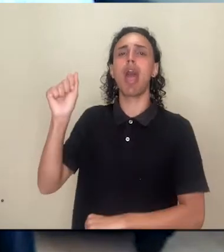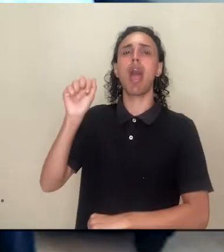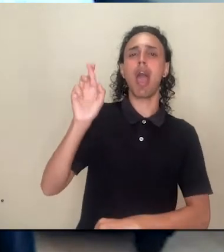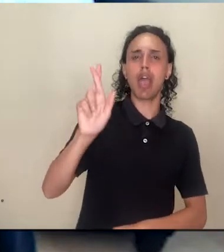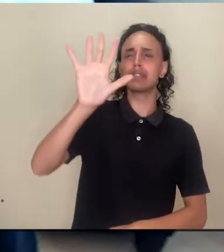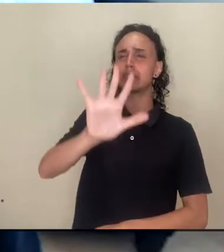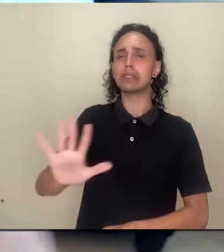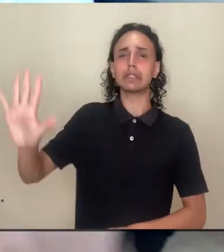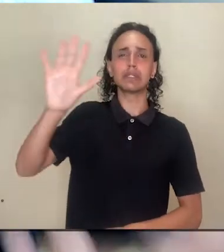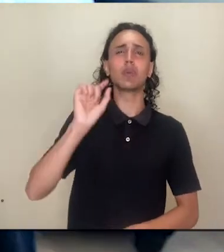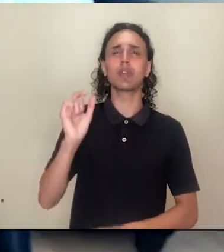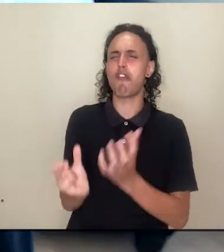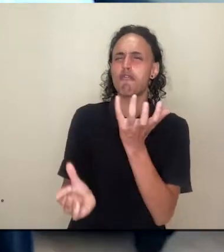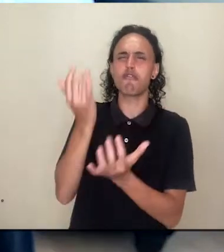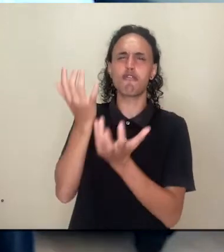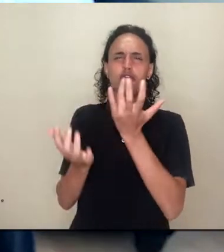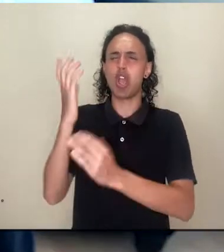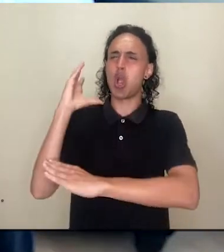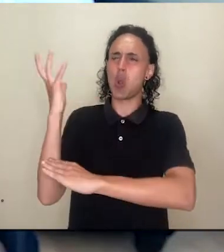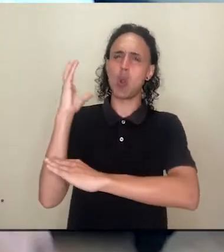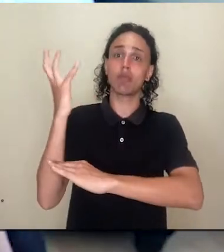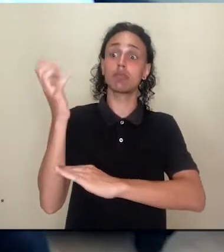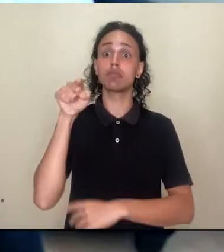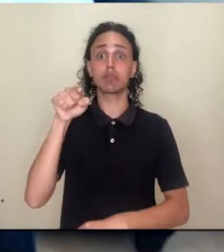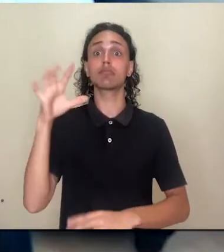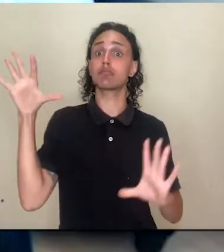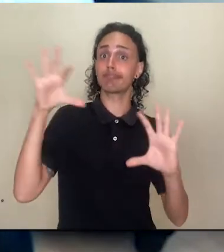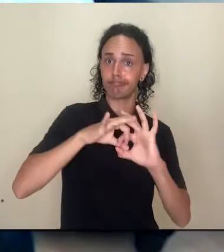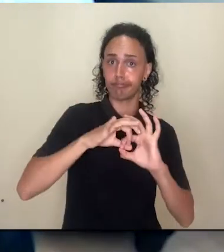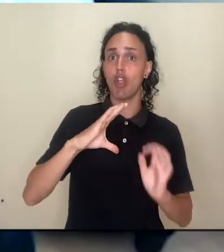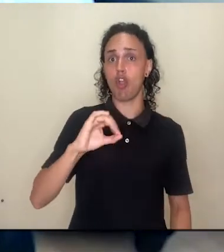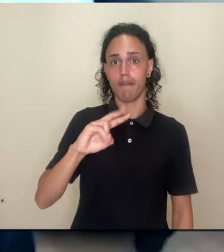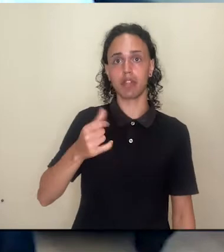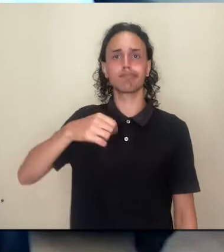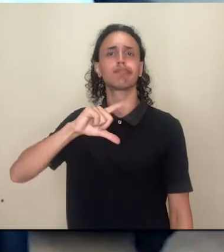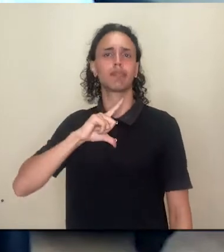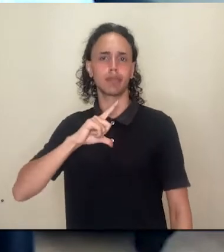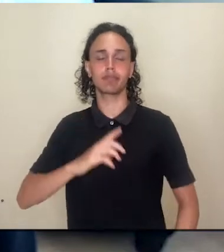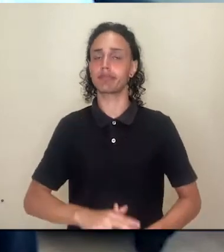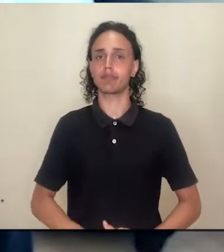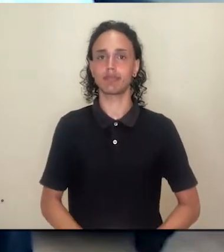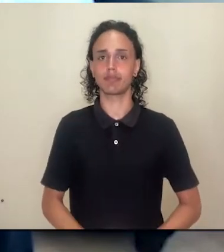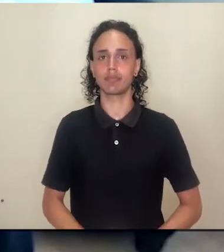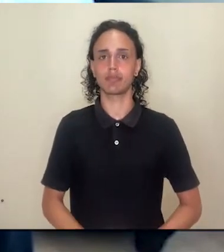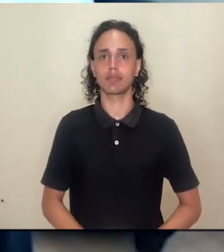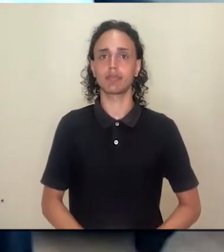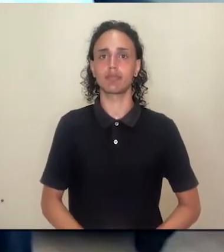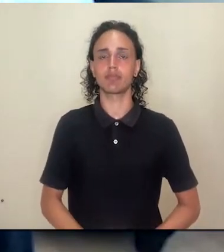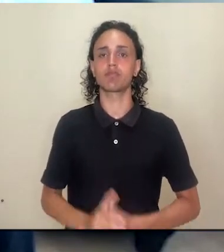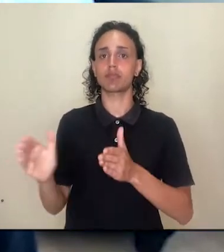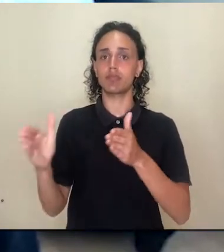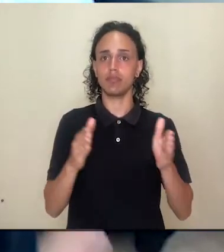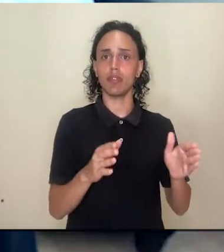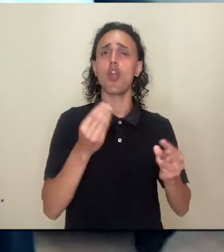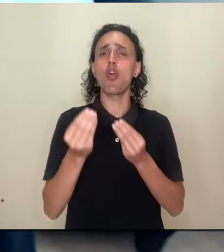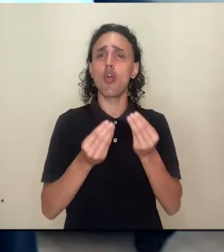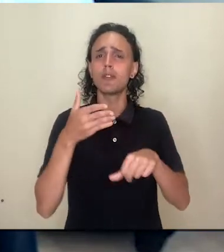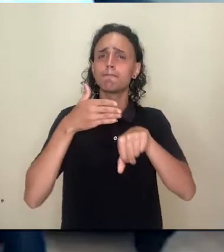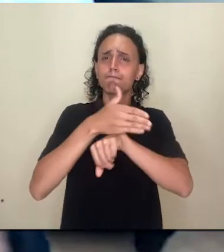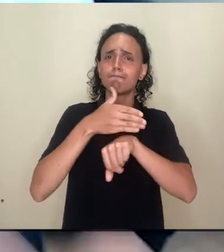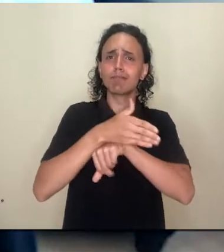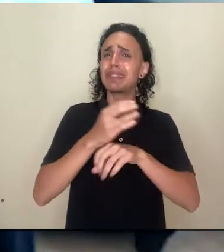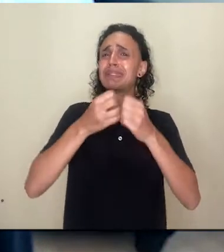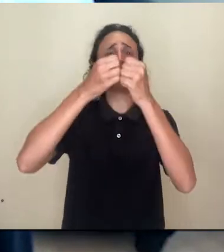poluição do ar por causa das queimadas na floresta. Isso interage com o Covid. Você tem a questão do acesso, que